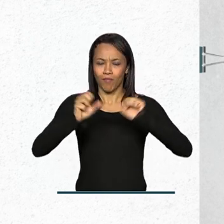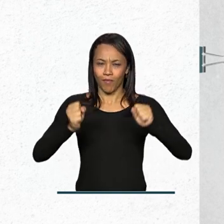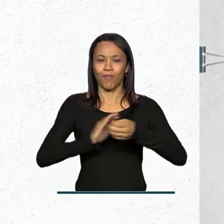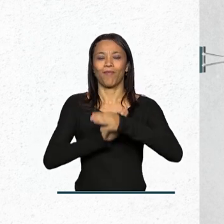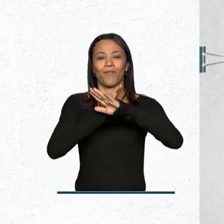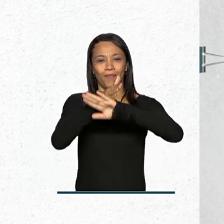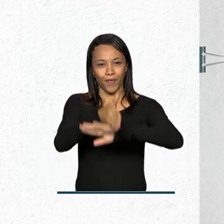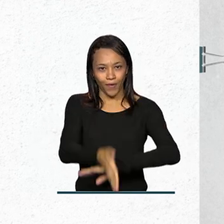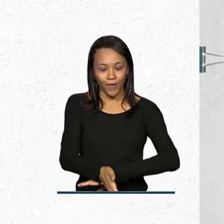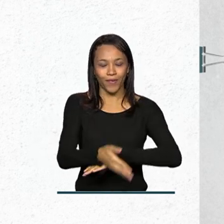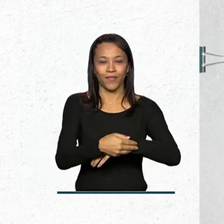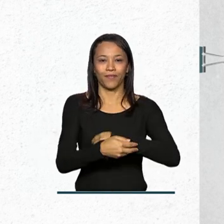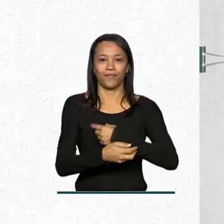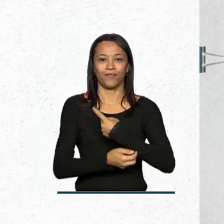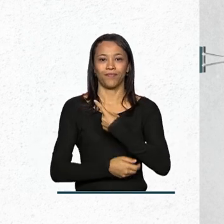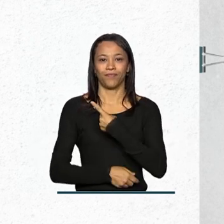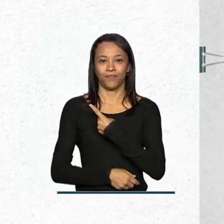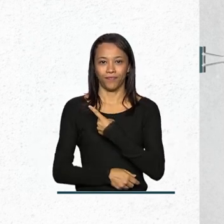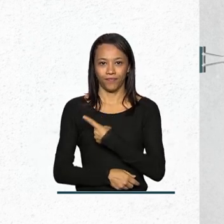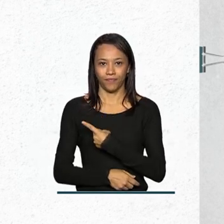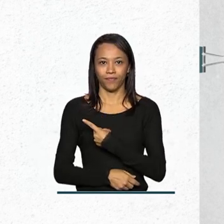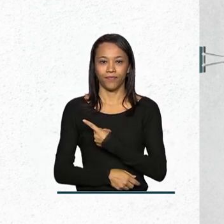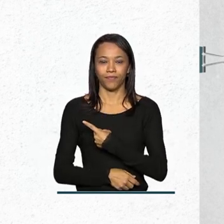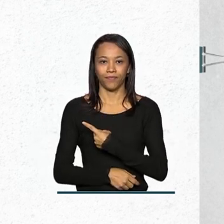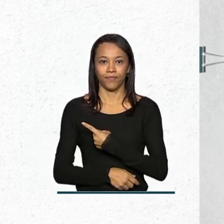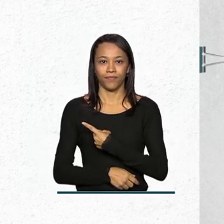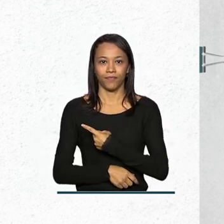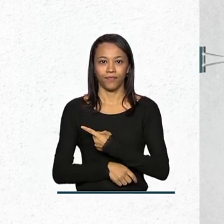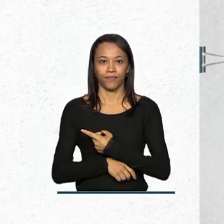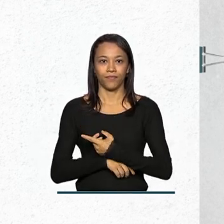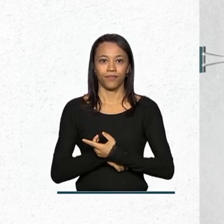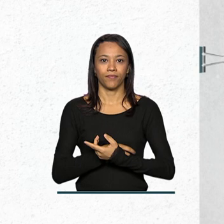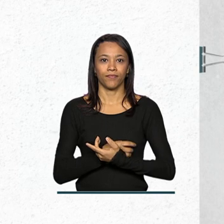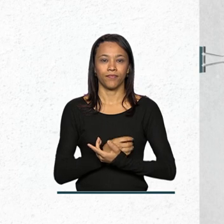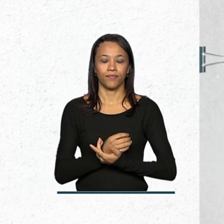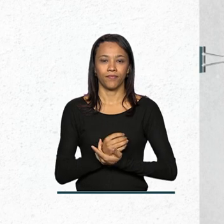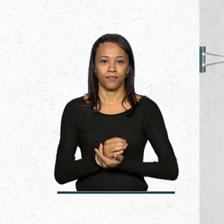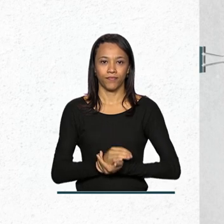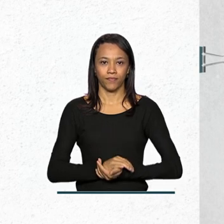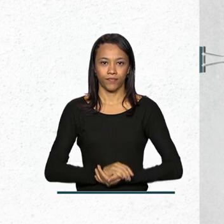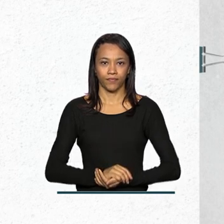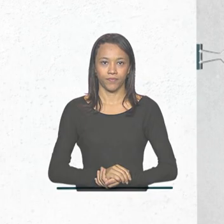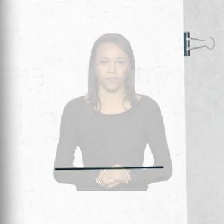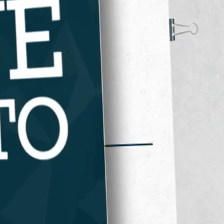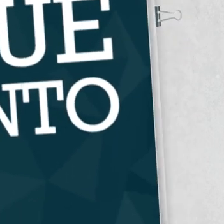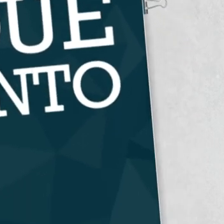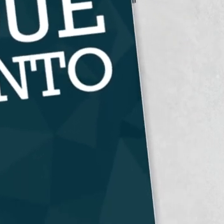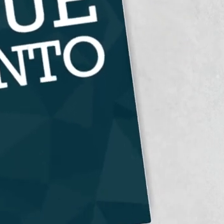site isf.mec.gov.br/inglês.